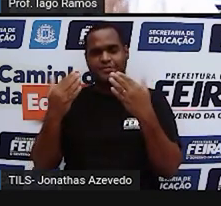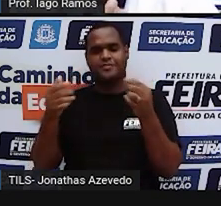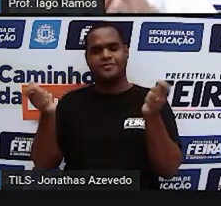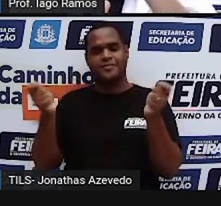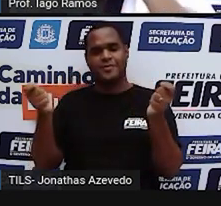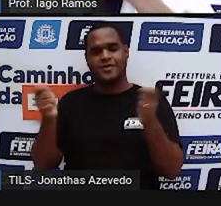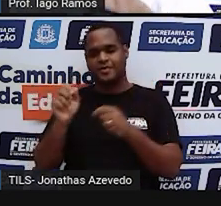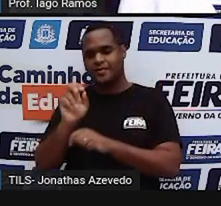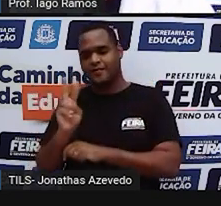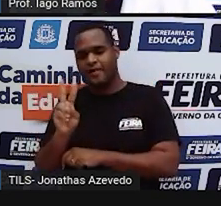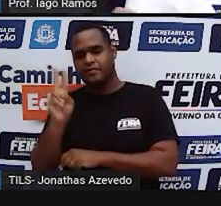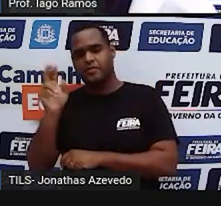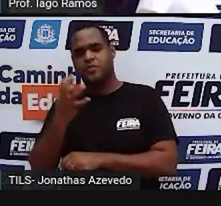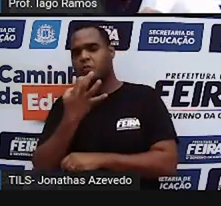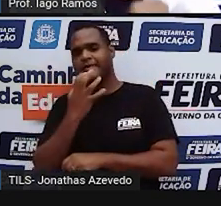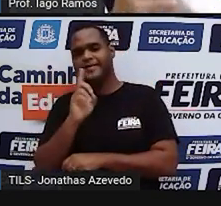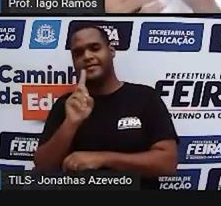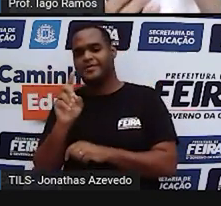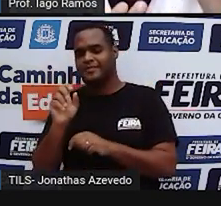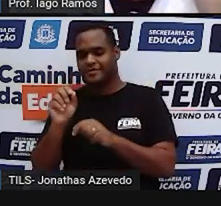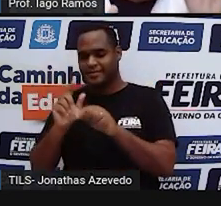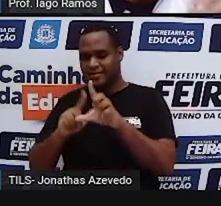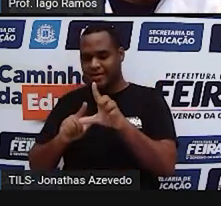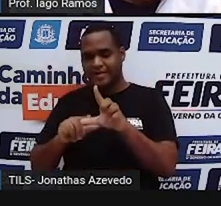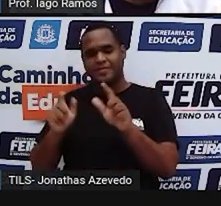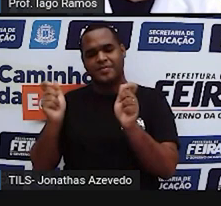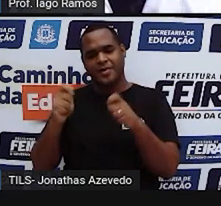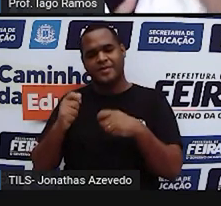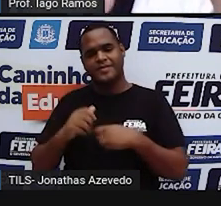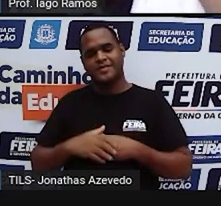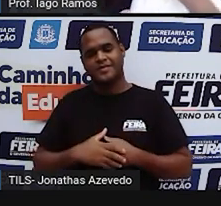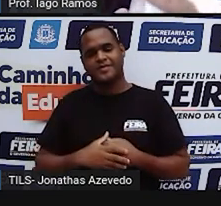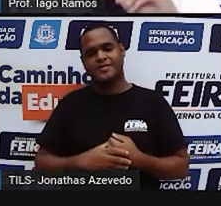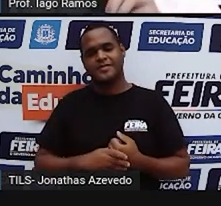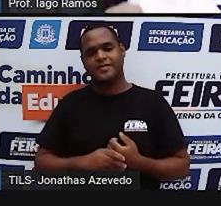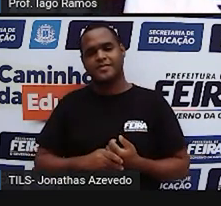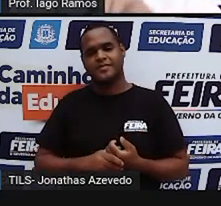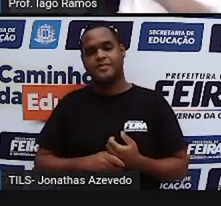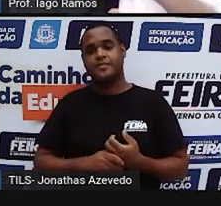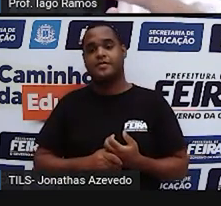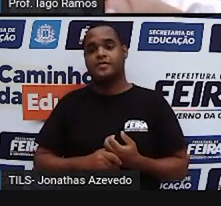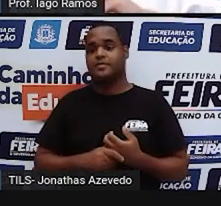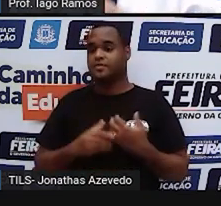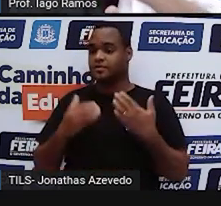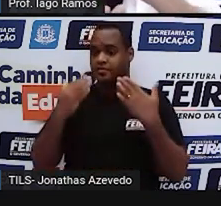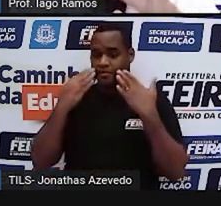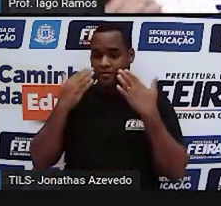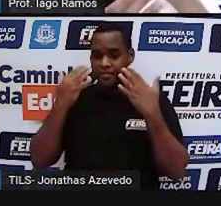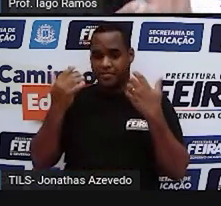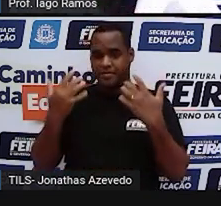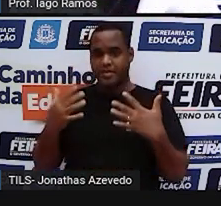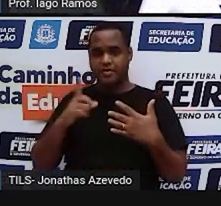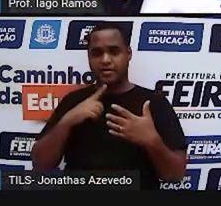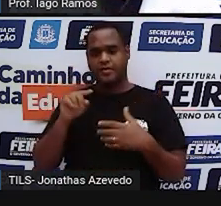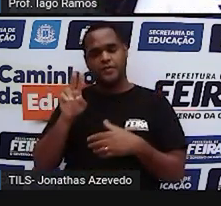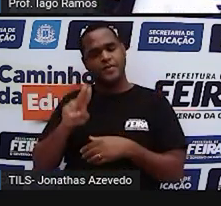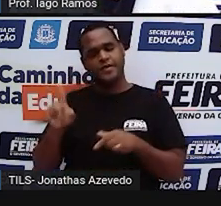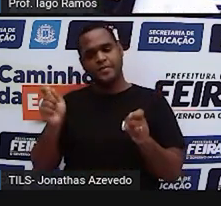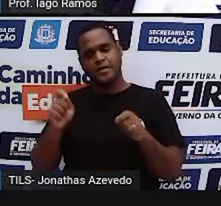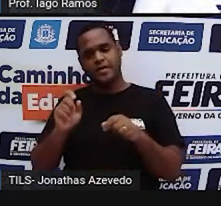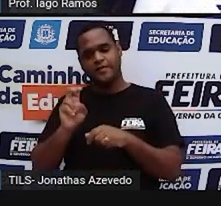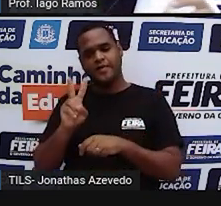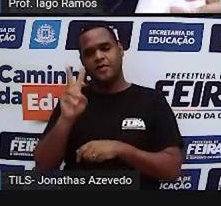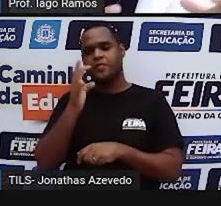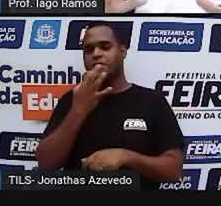lugar desses valores que você não conhece use letras para representar esses valores que você não